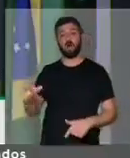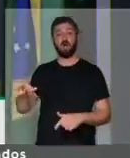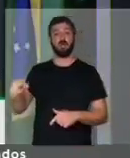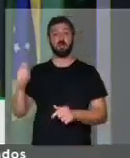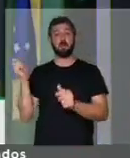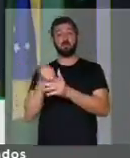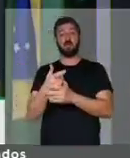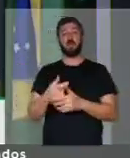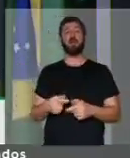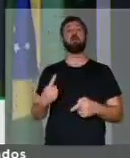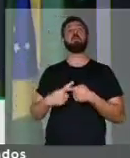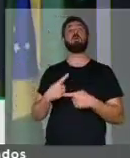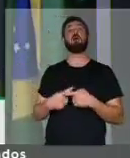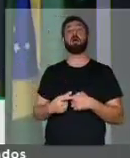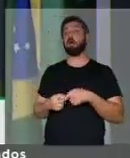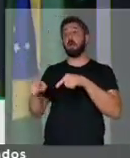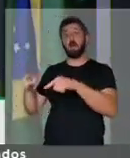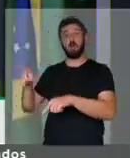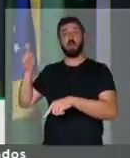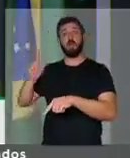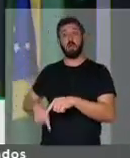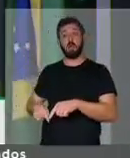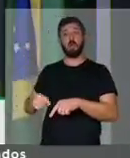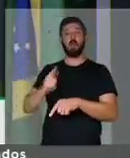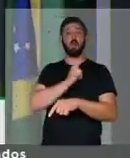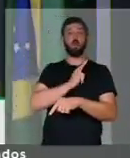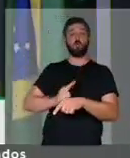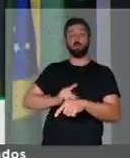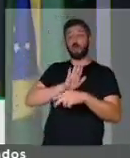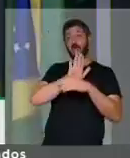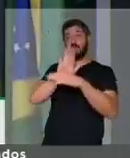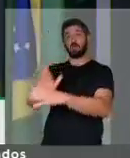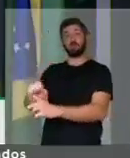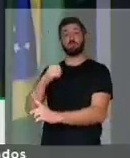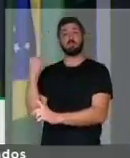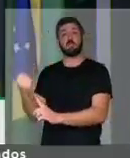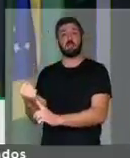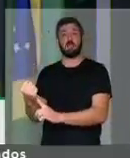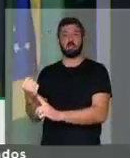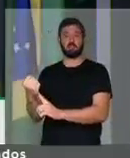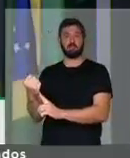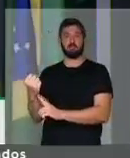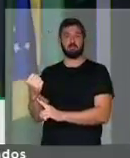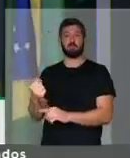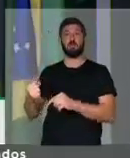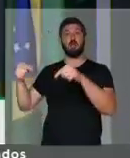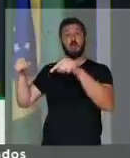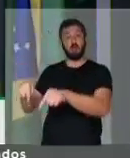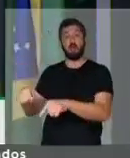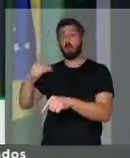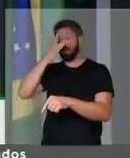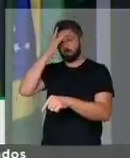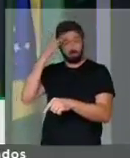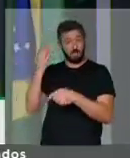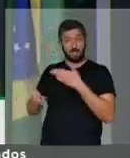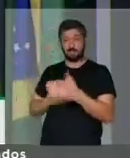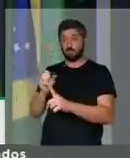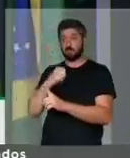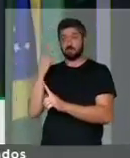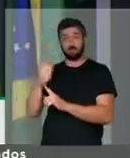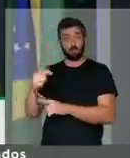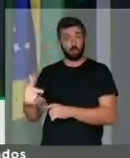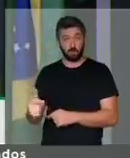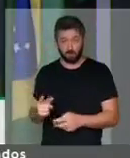dessas contribuições, porque elas são o braço do Estado lá na sociedade, na ponta, onde as pessoas não têm assistência